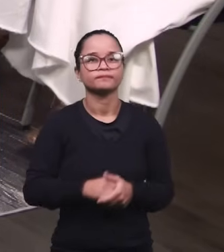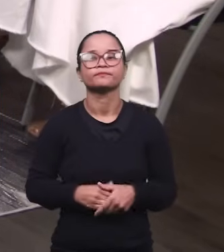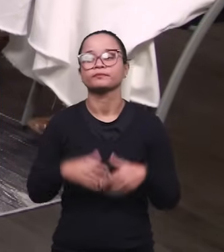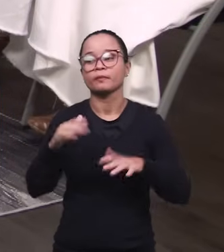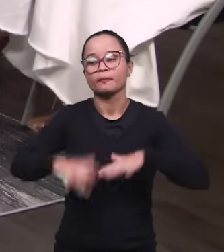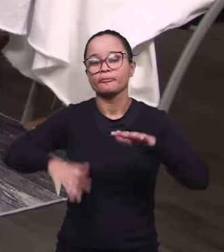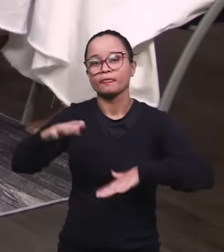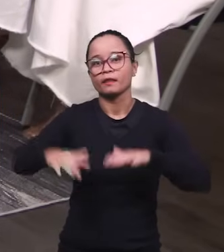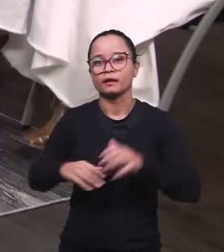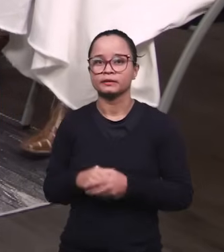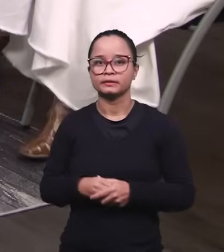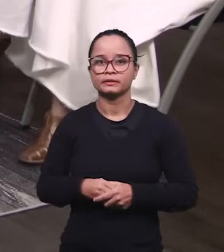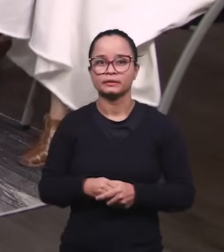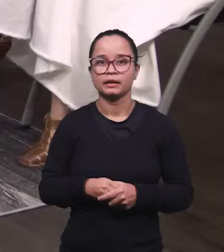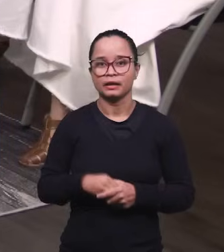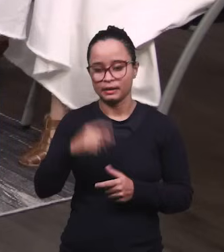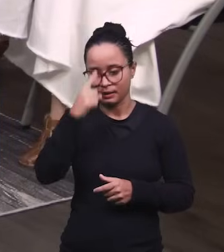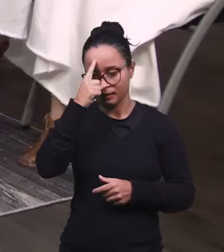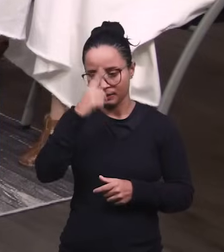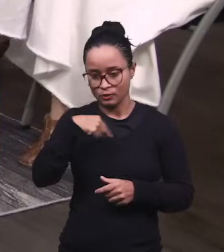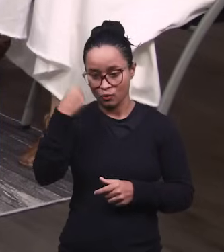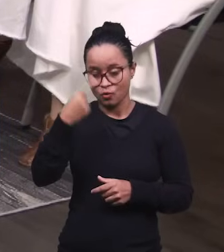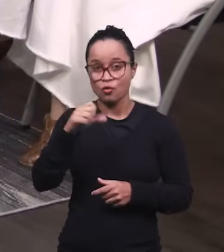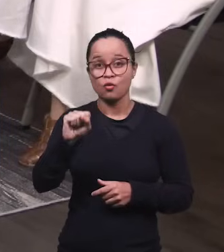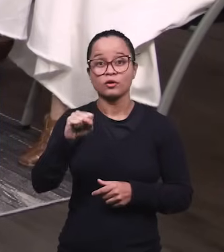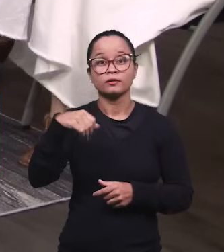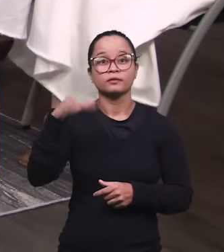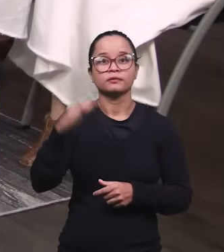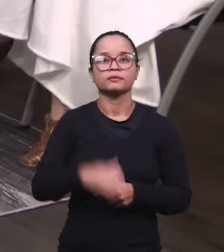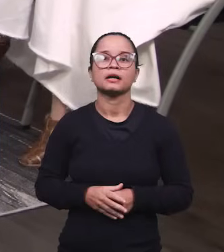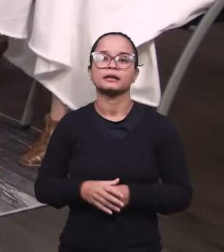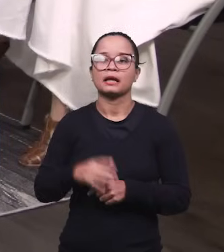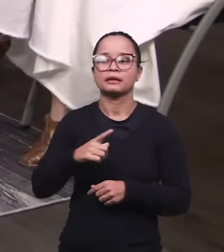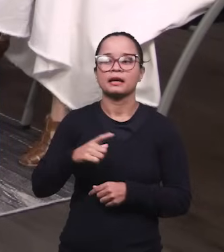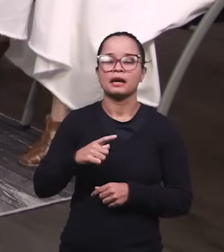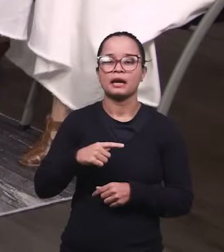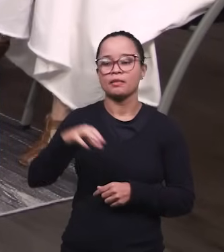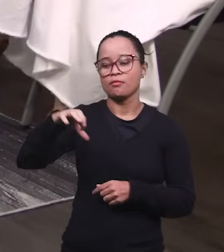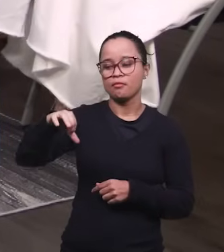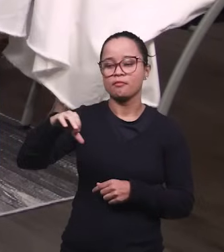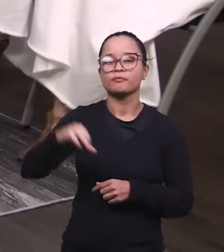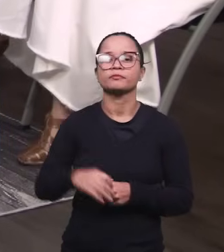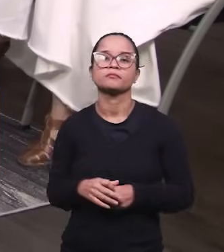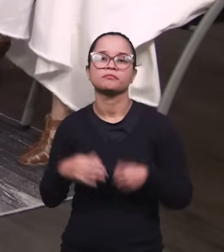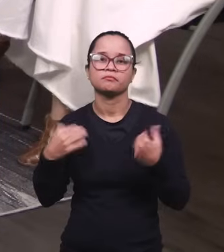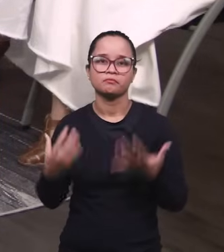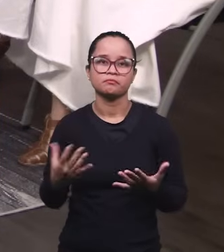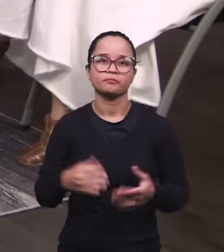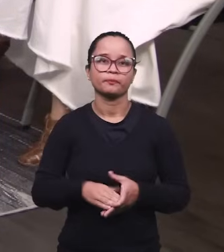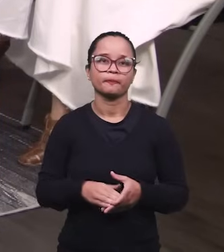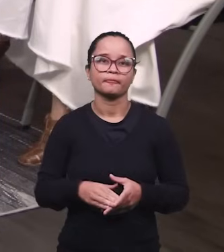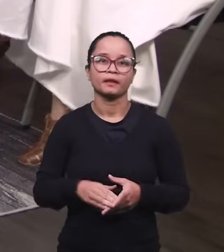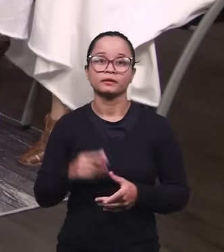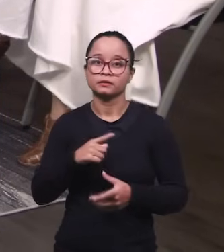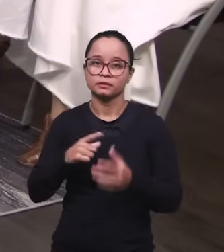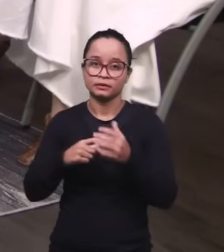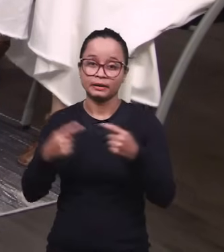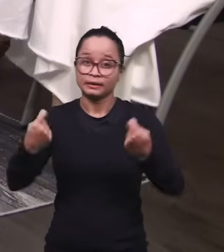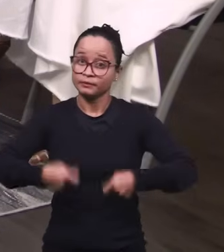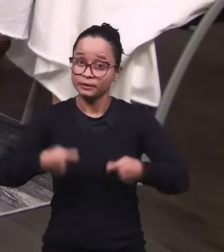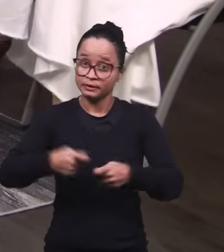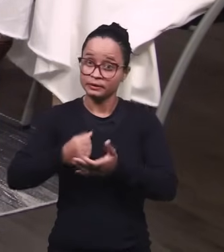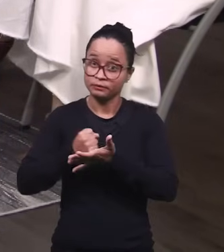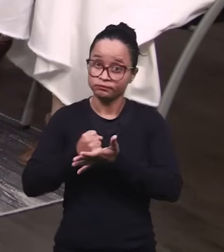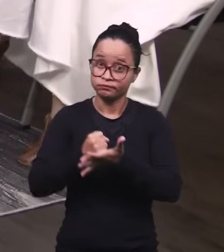Chegam muitas vezes já mais de 8 horas, liberando às 9. E a Eveline tocou no ponto que é